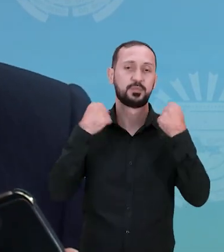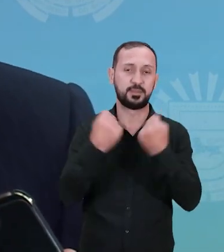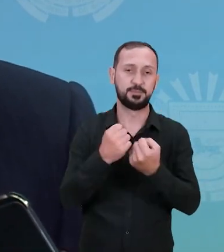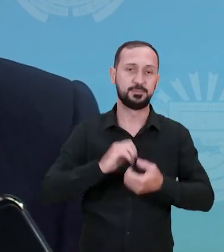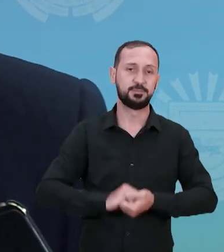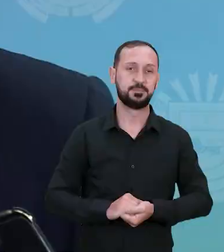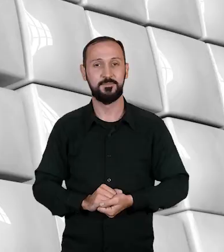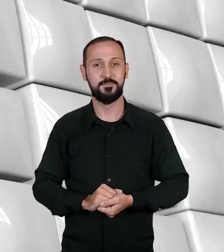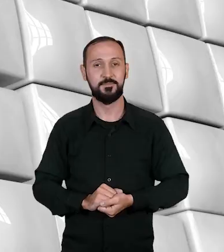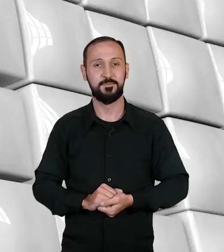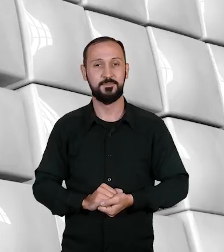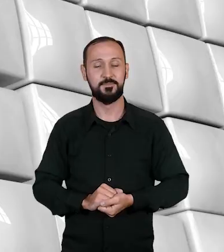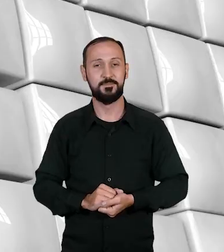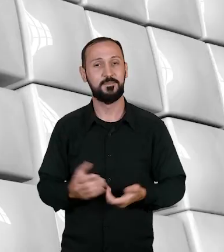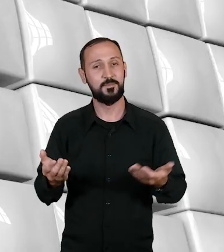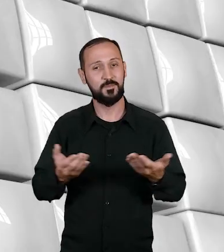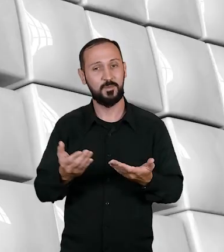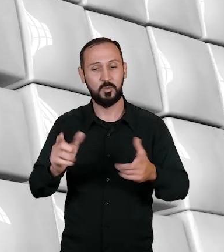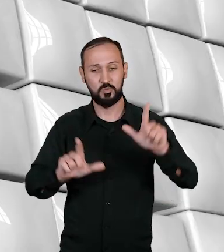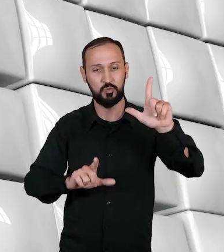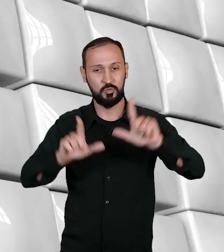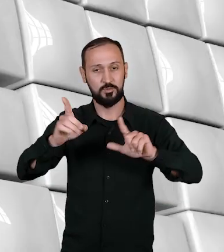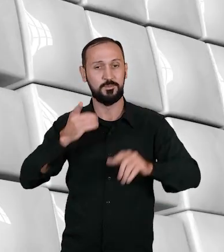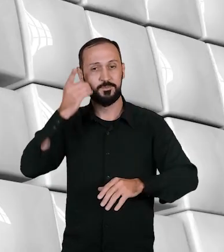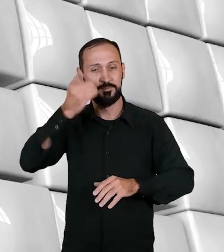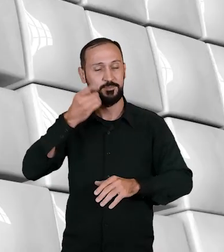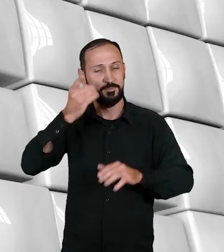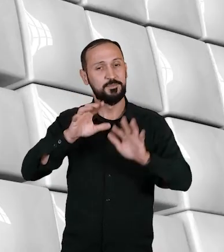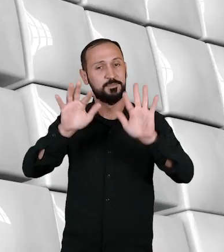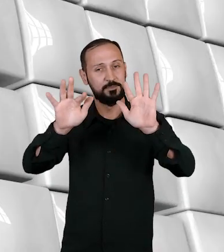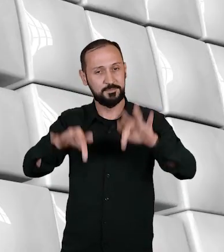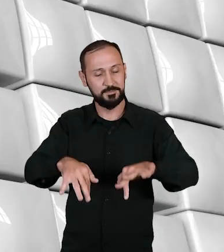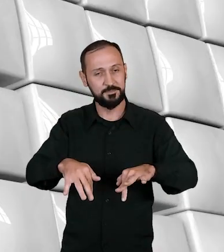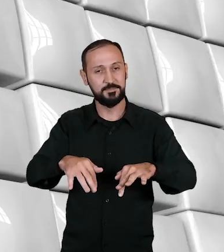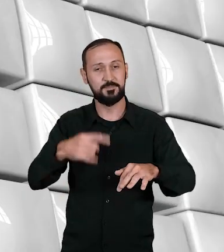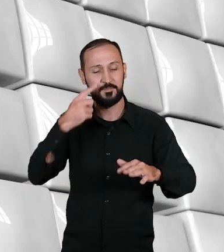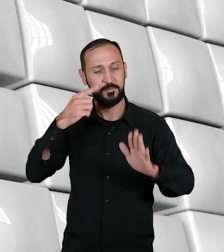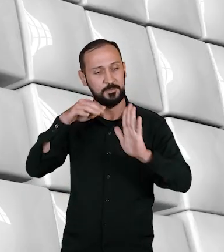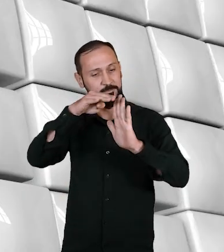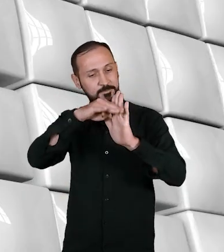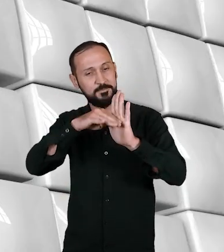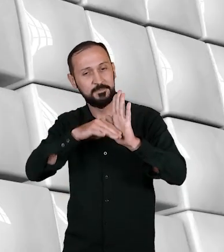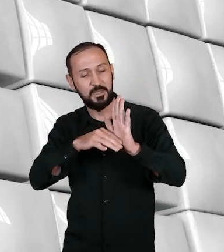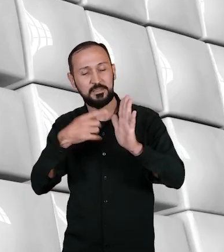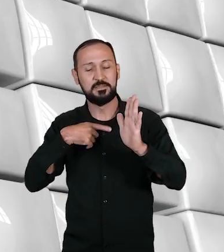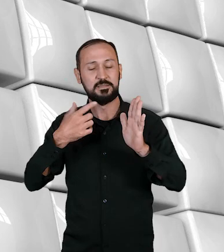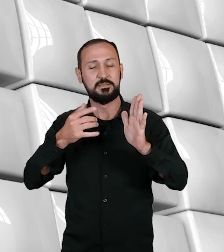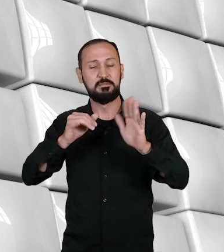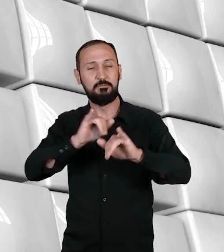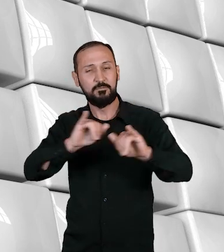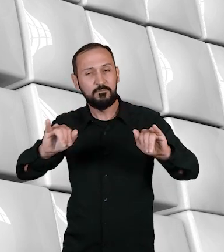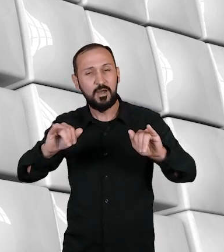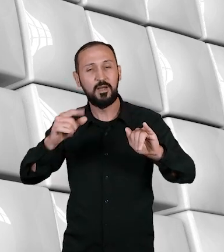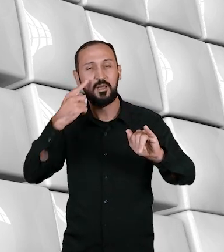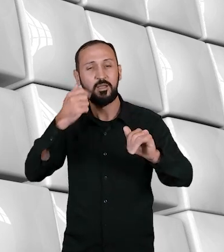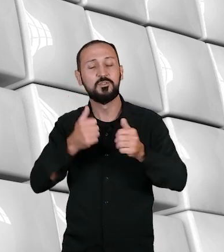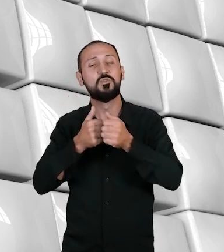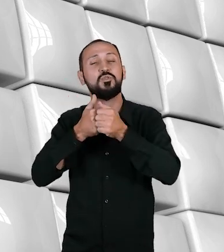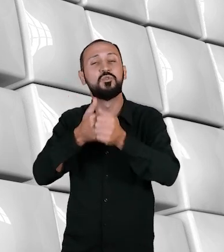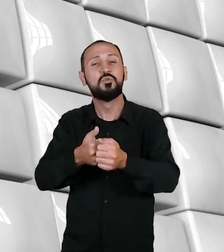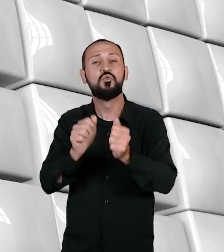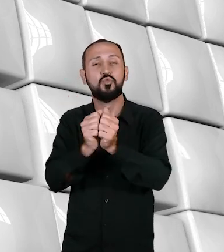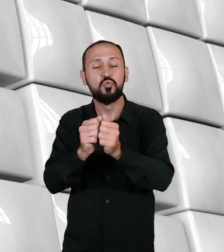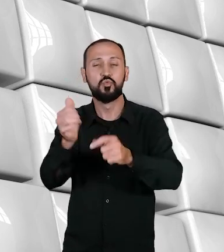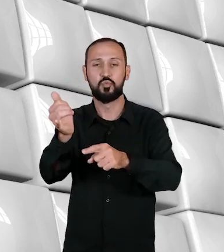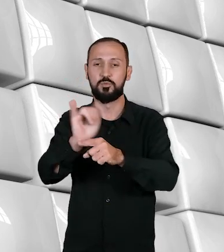seminário. Fica por aqui esta edição do Jornal Parlamentar. Essas reportagens podem ser conferidas